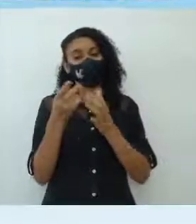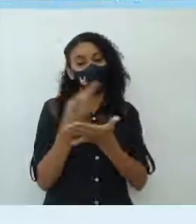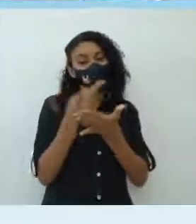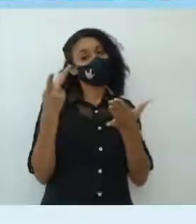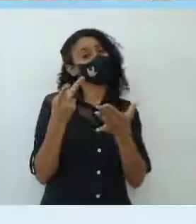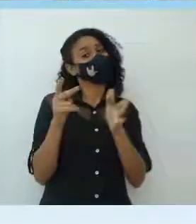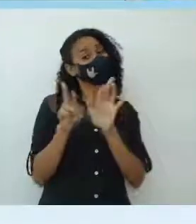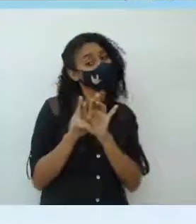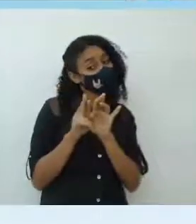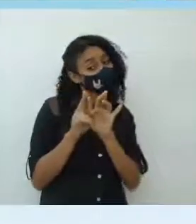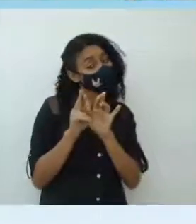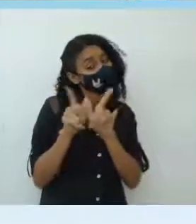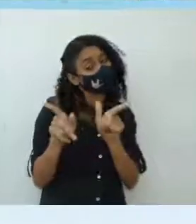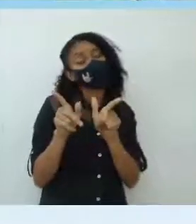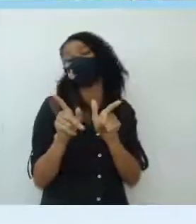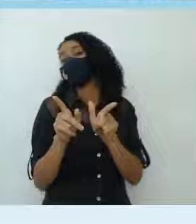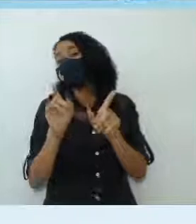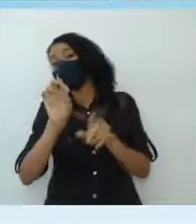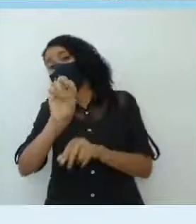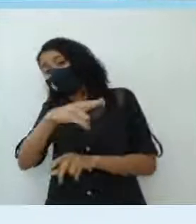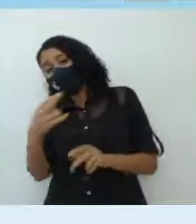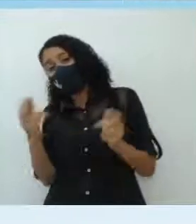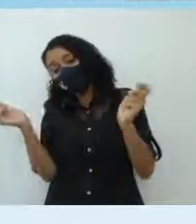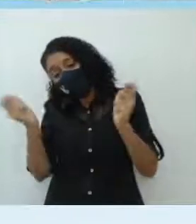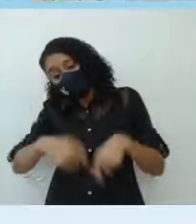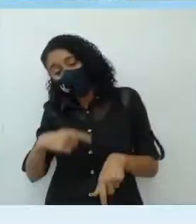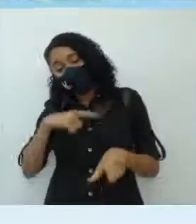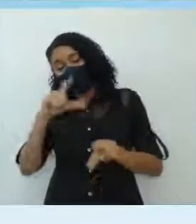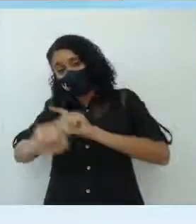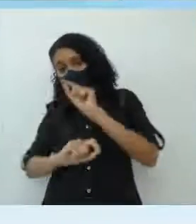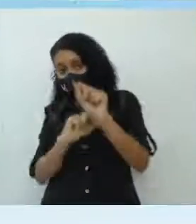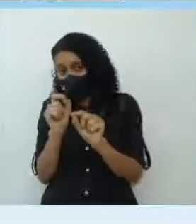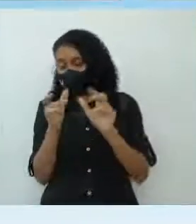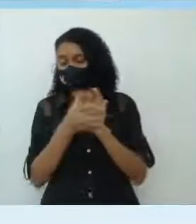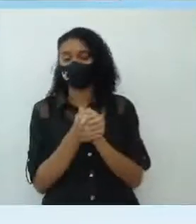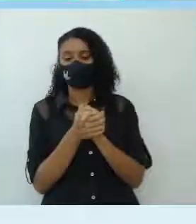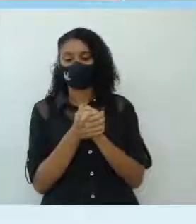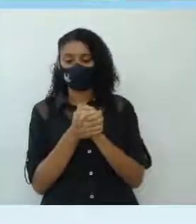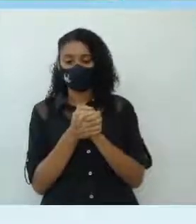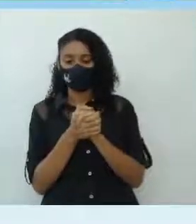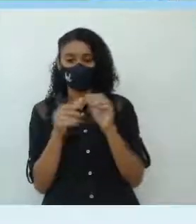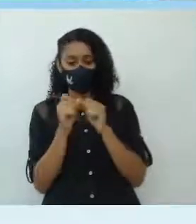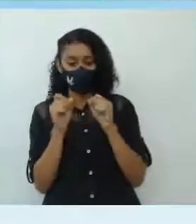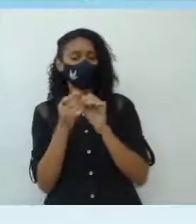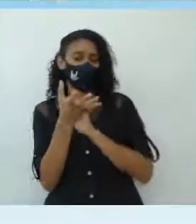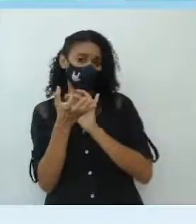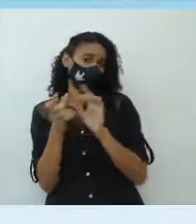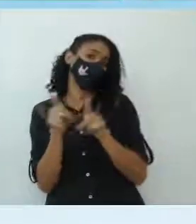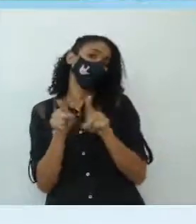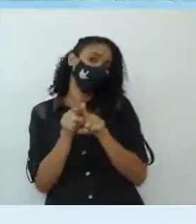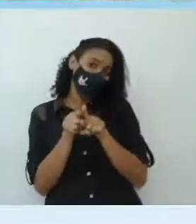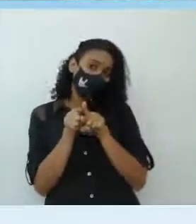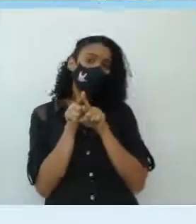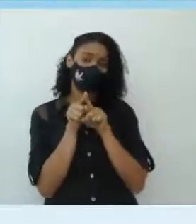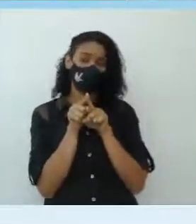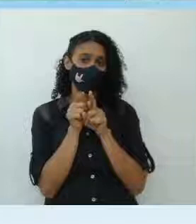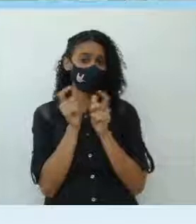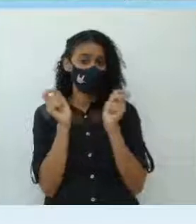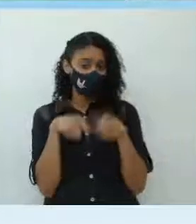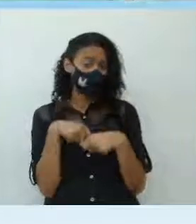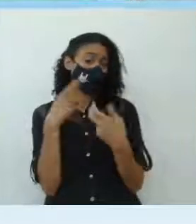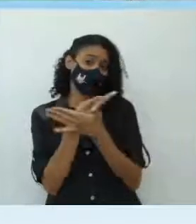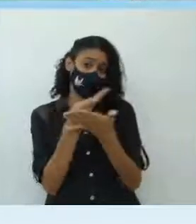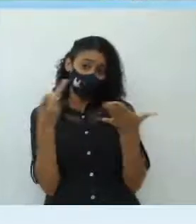desejo, ou então eu posso ter como seguinte situação: eu até gero o que eu quero, o produto que eu desejo,